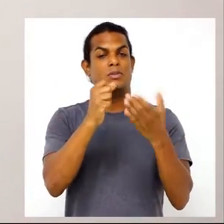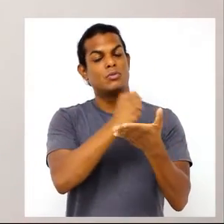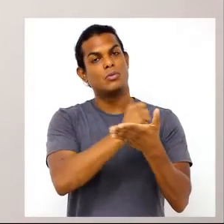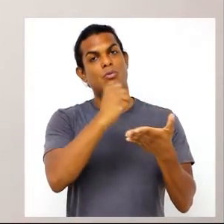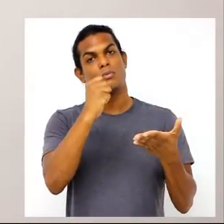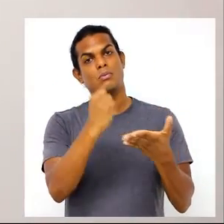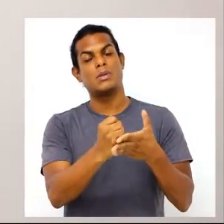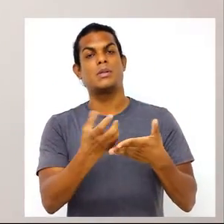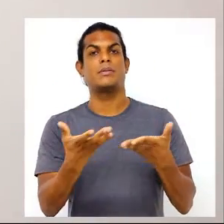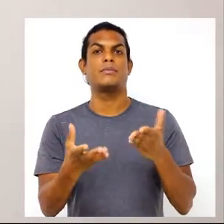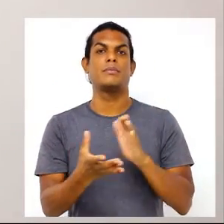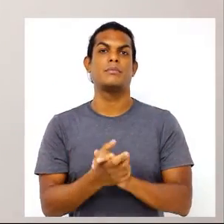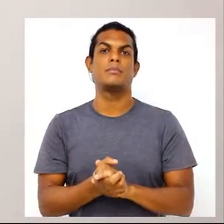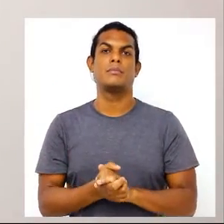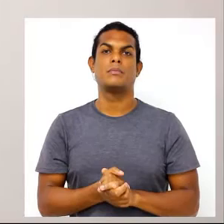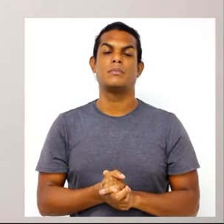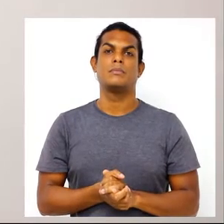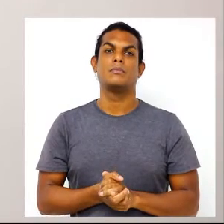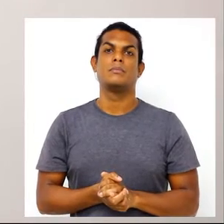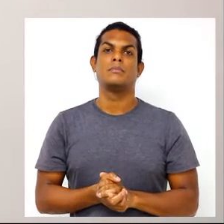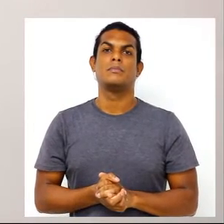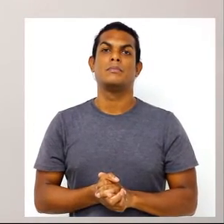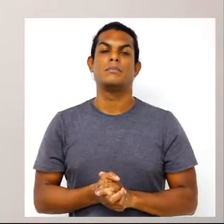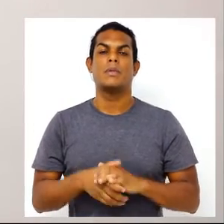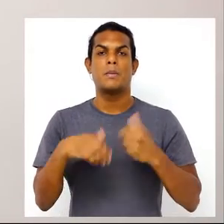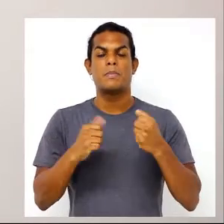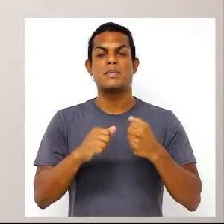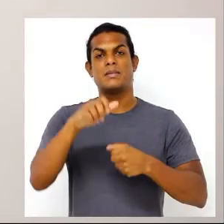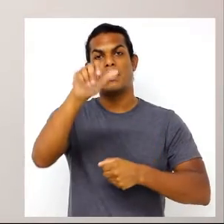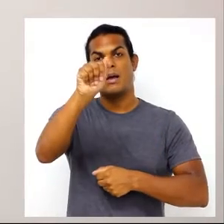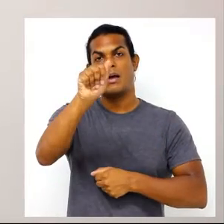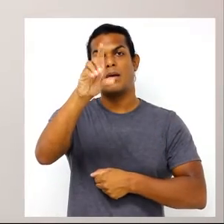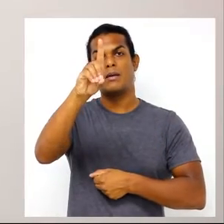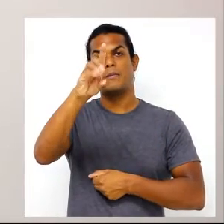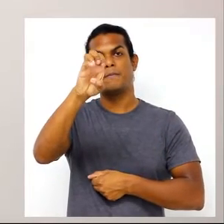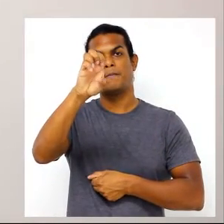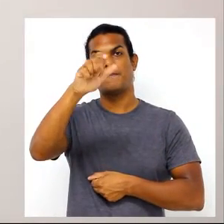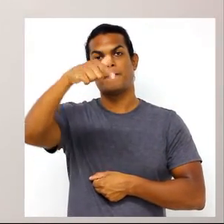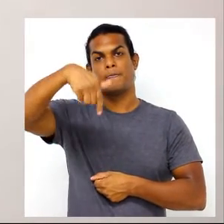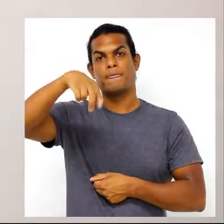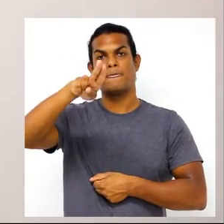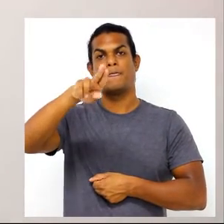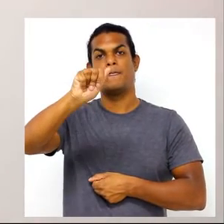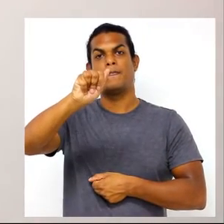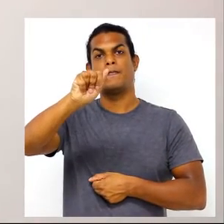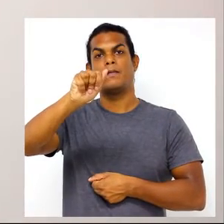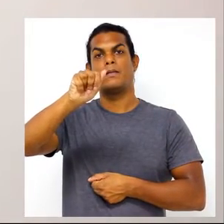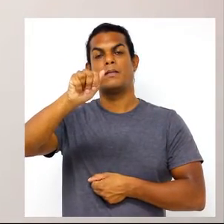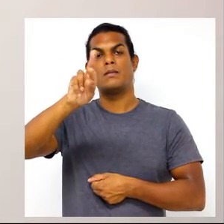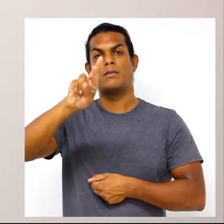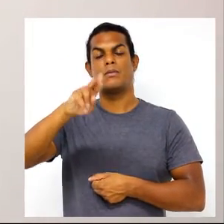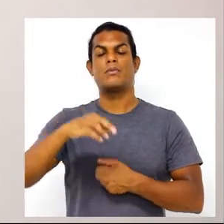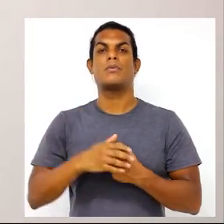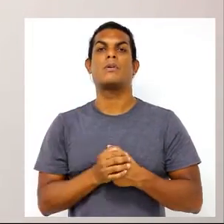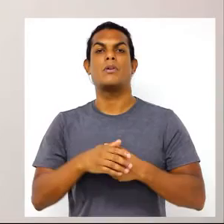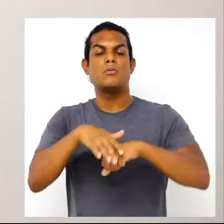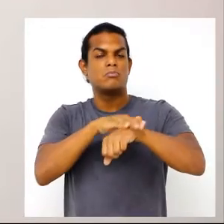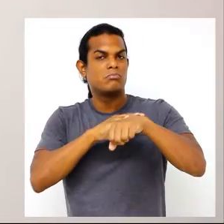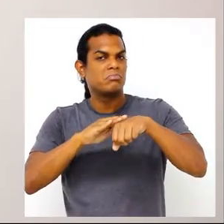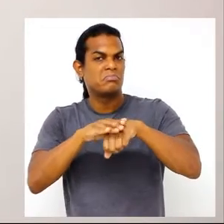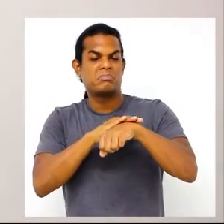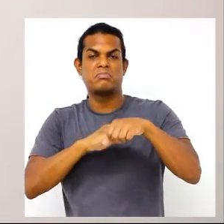um memorando. Então, eu tenho que adequar esse meu texto a essa situação comunicativa. Né? Uma